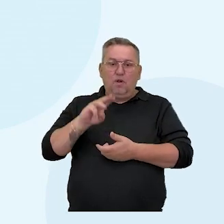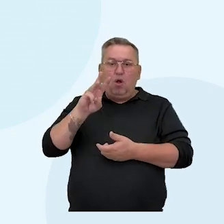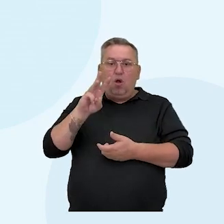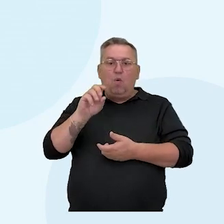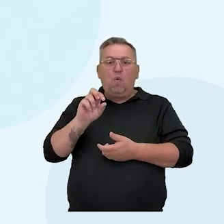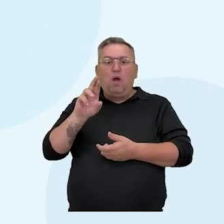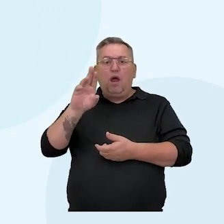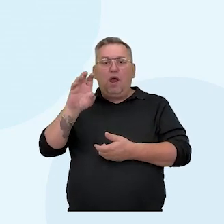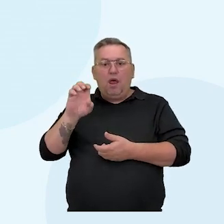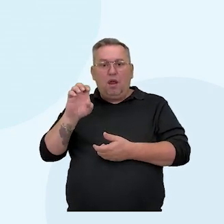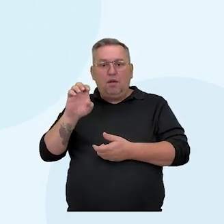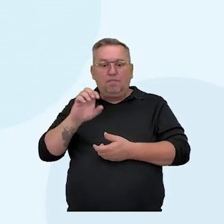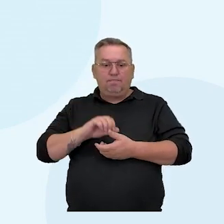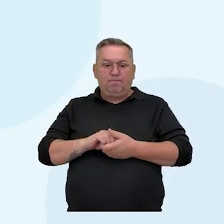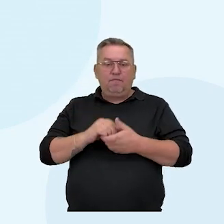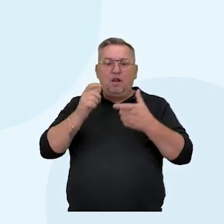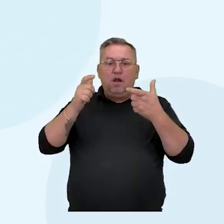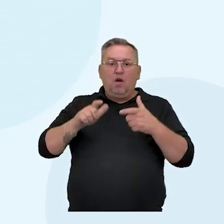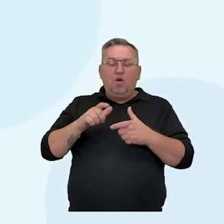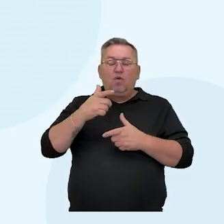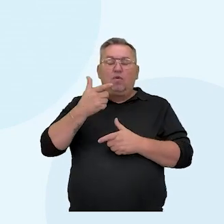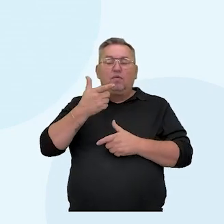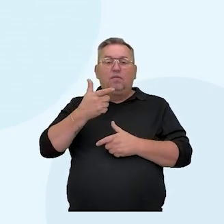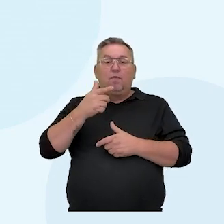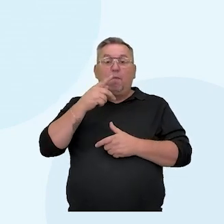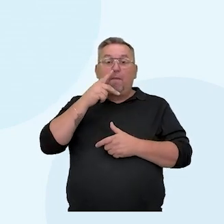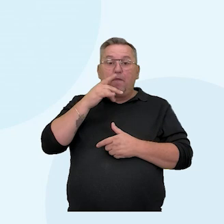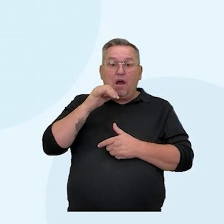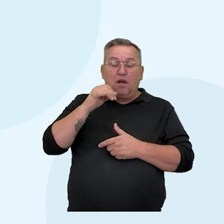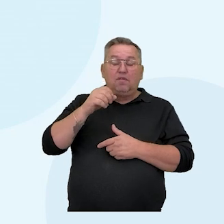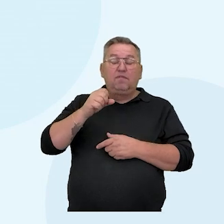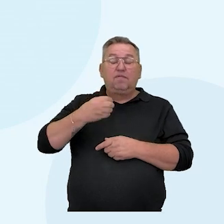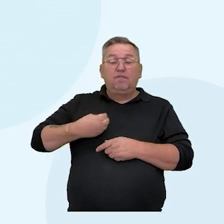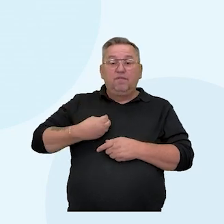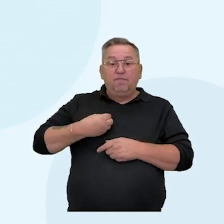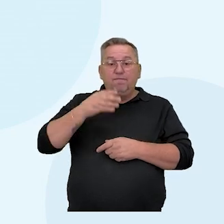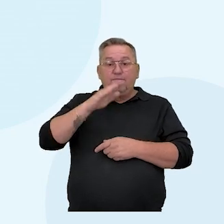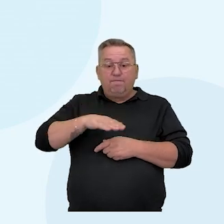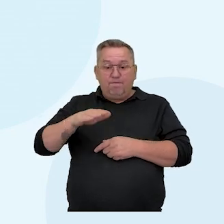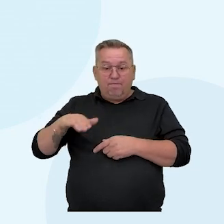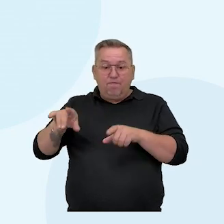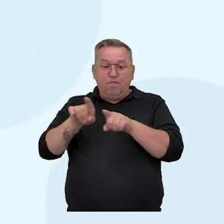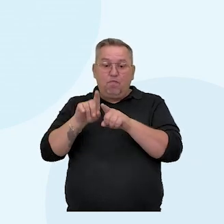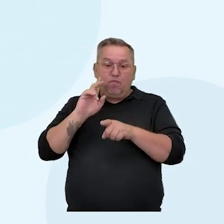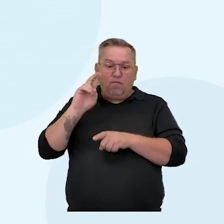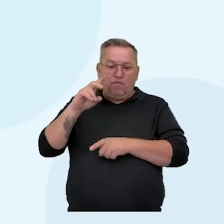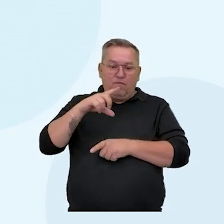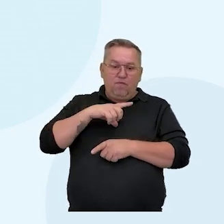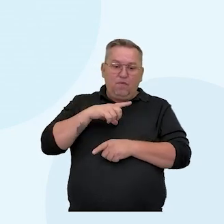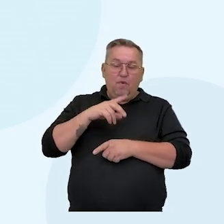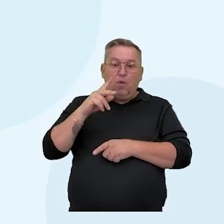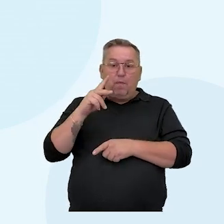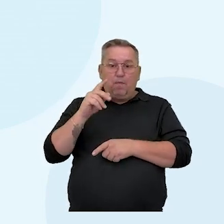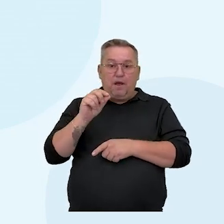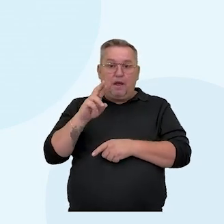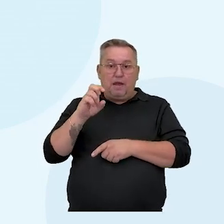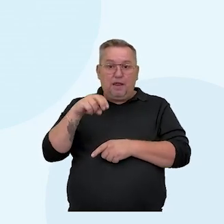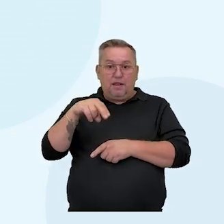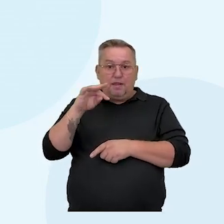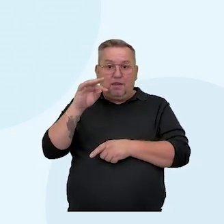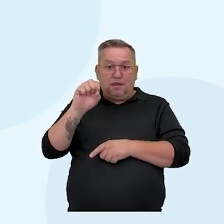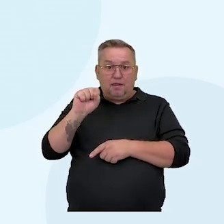did your parents live their childhood? Onde os seus pais viveram a infância. Presta atenção que parents, a palavra parents,